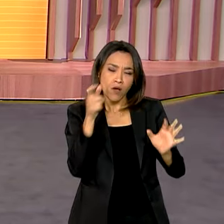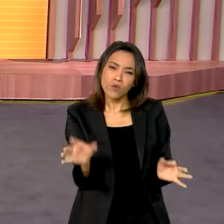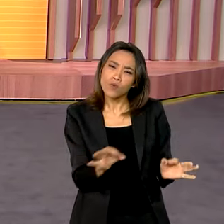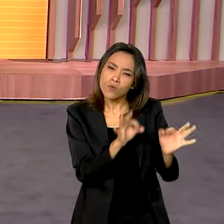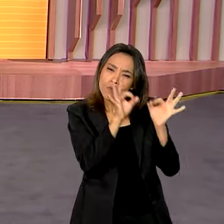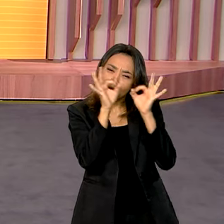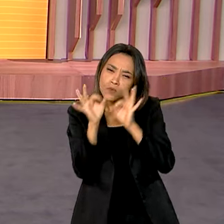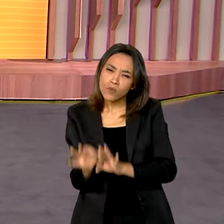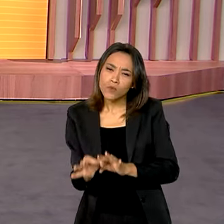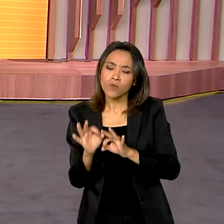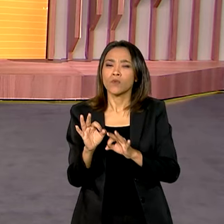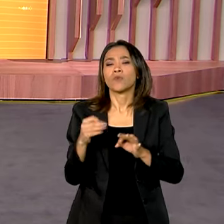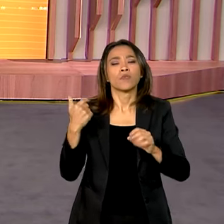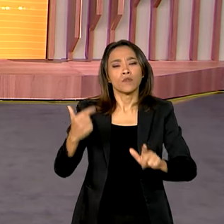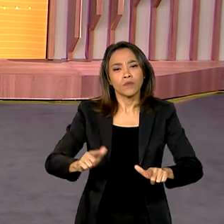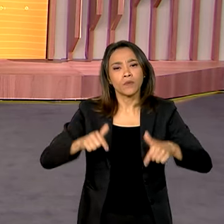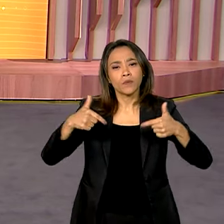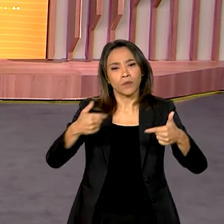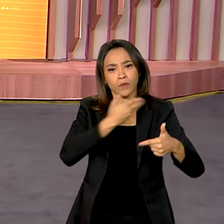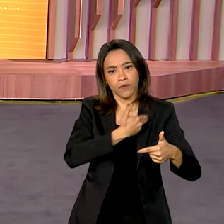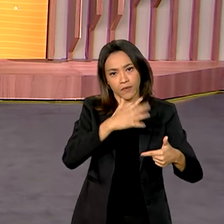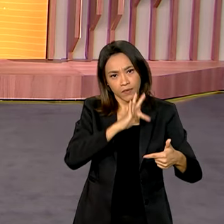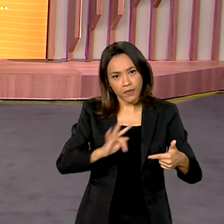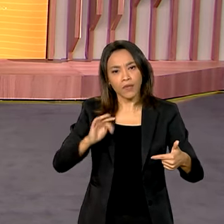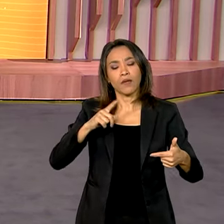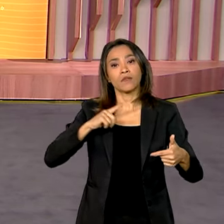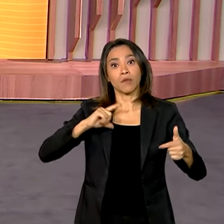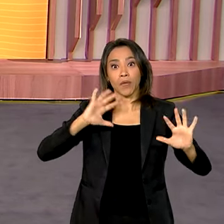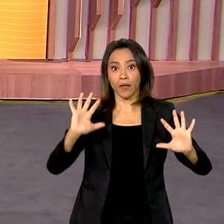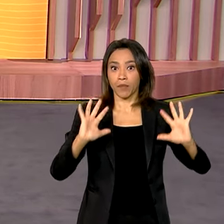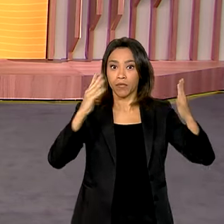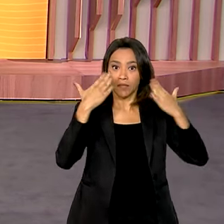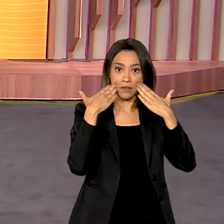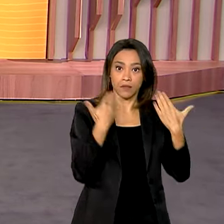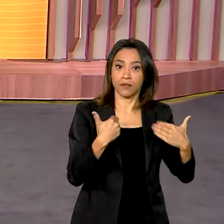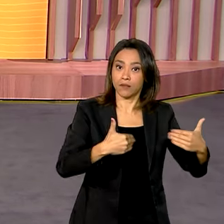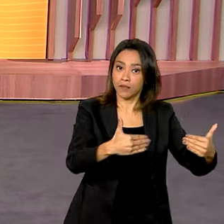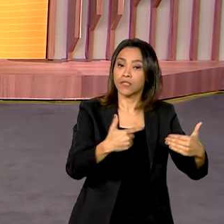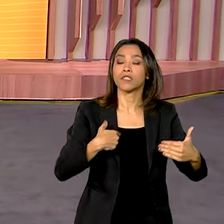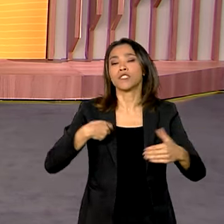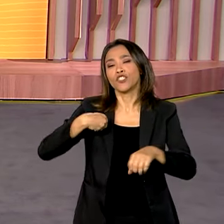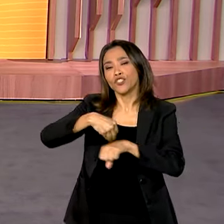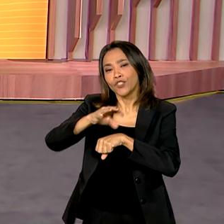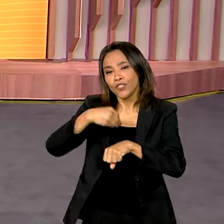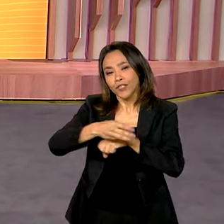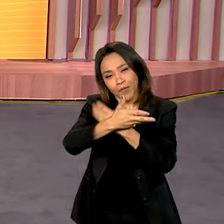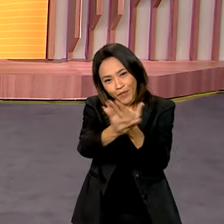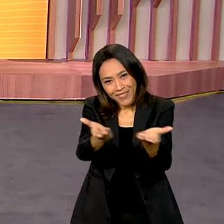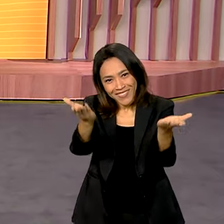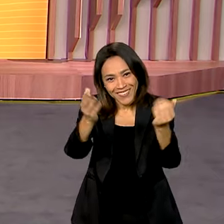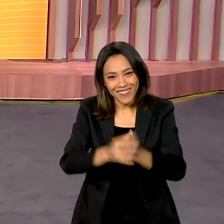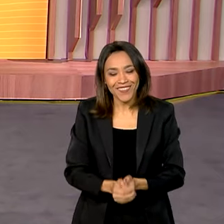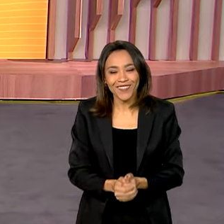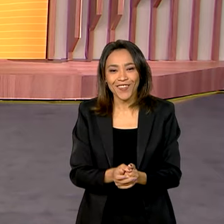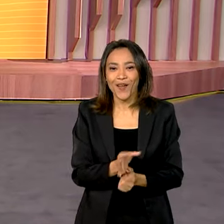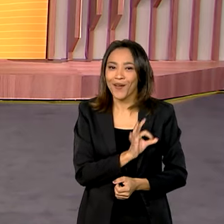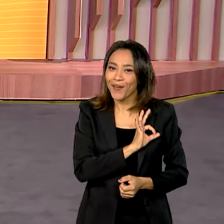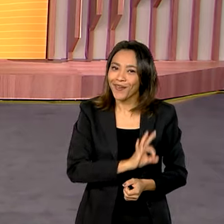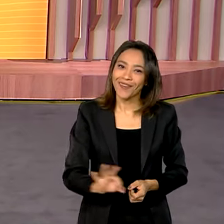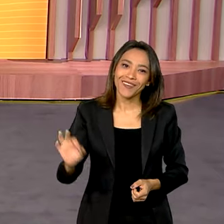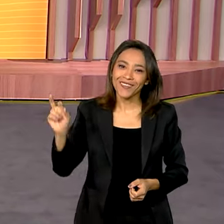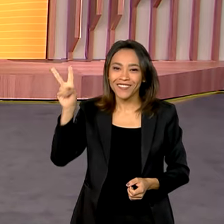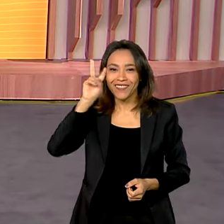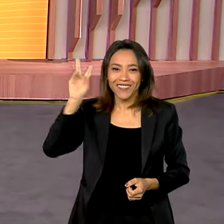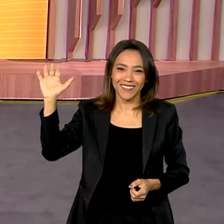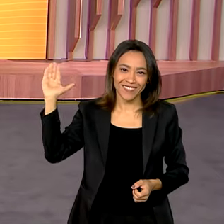todas as ações do governo federal, com eventos ao vivo, dicas e serviços para você, cidadão. Uma ótima segunda-feira.